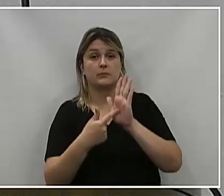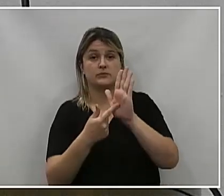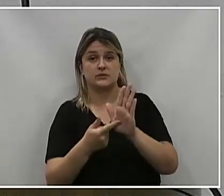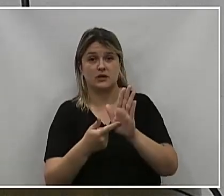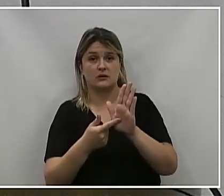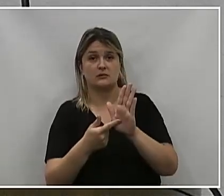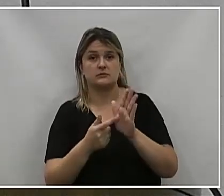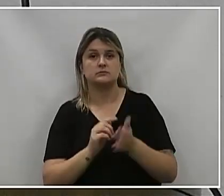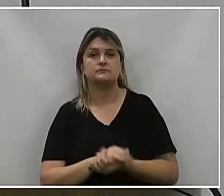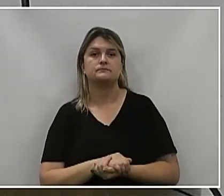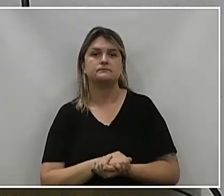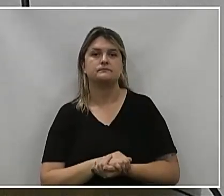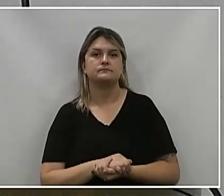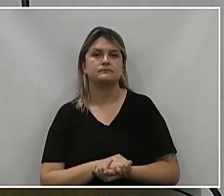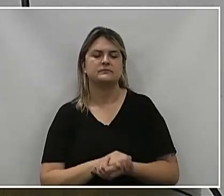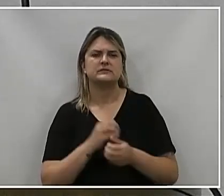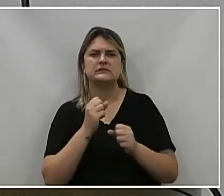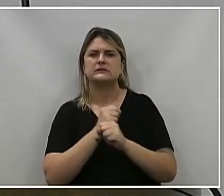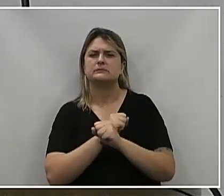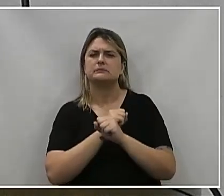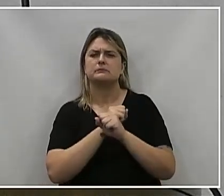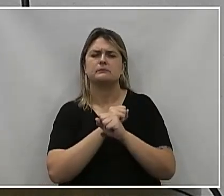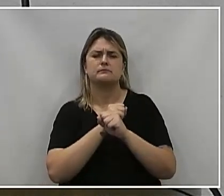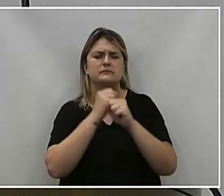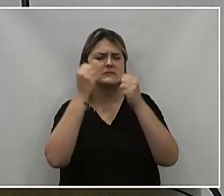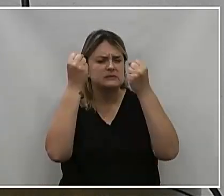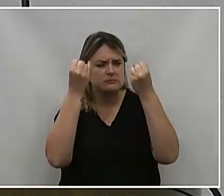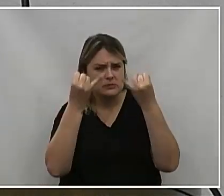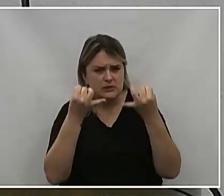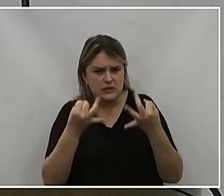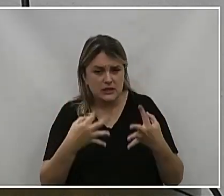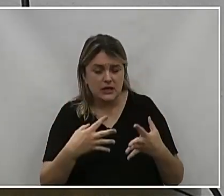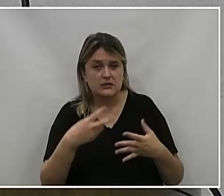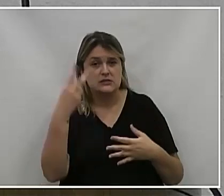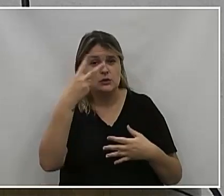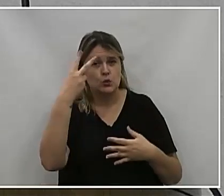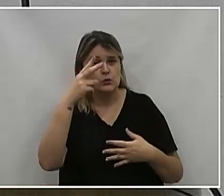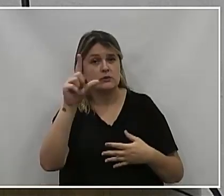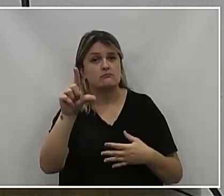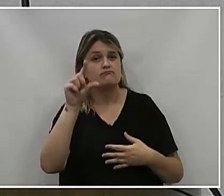apresentação, basicamente, é elucidar uma segunda opção frente